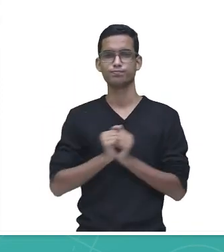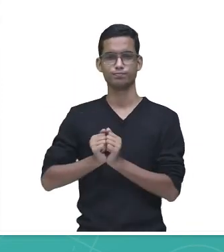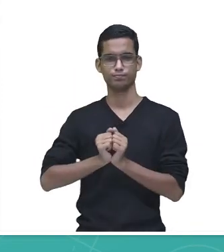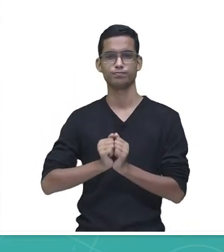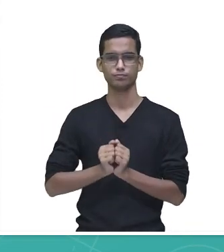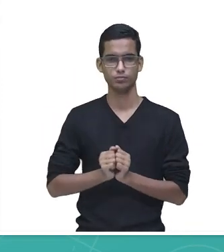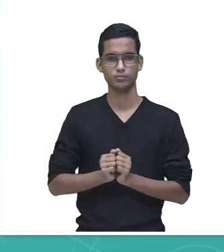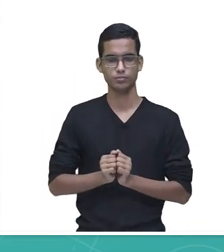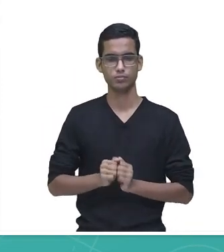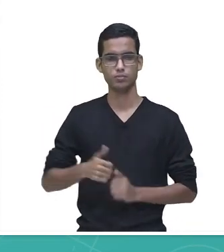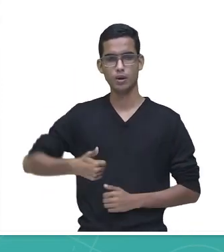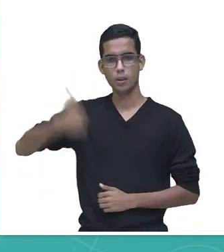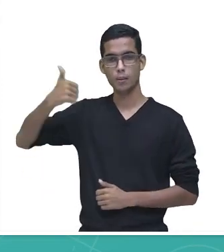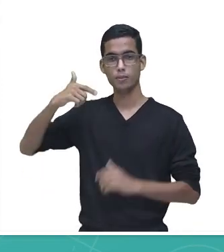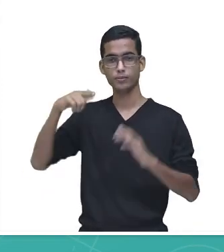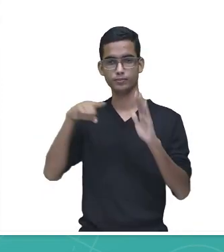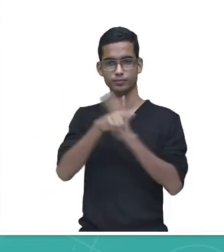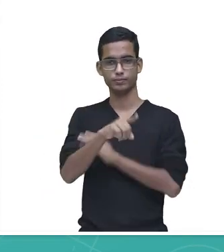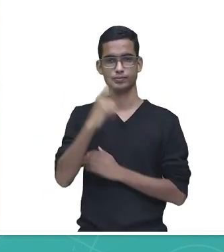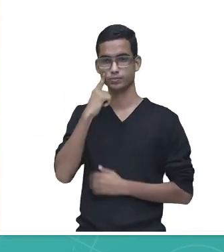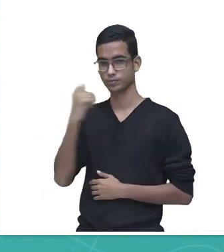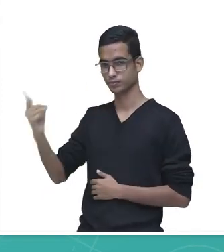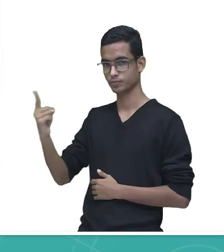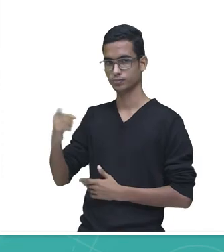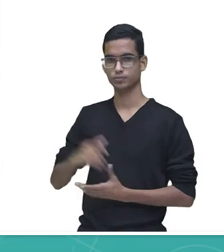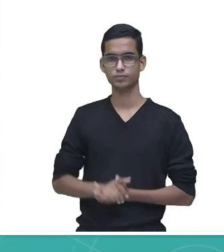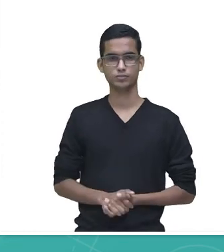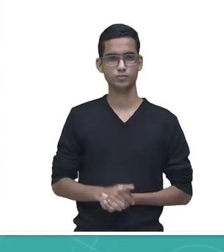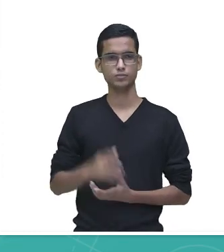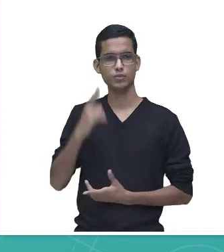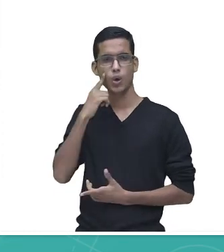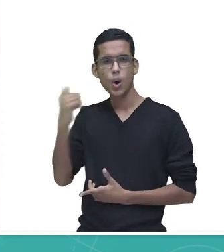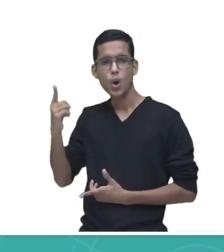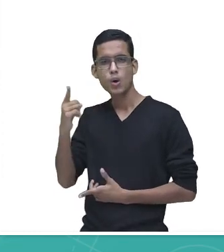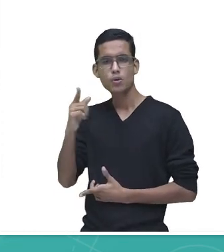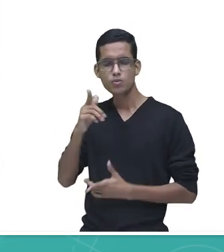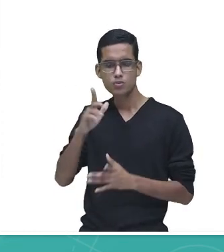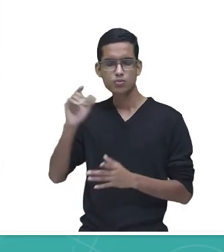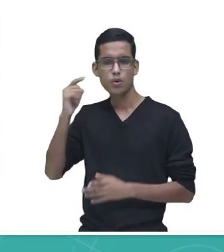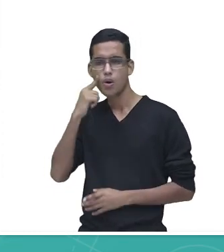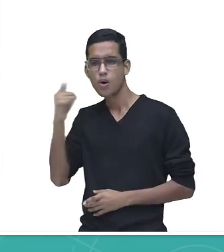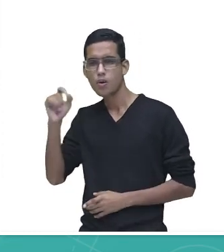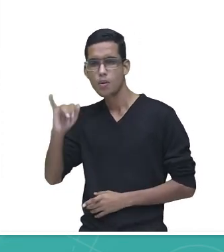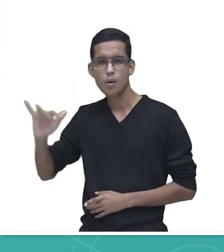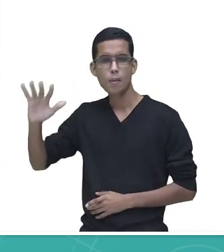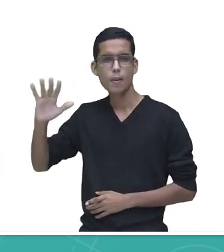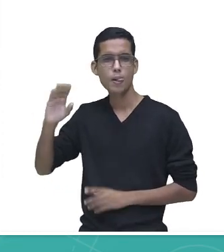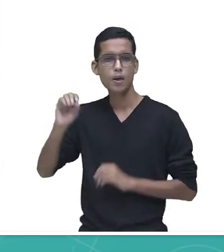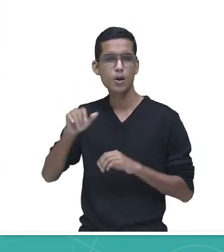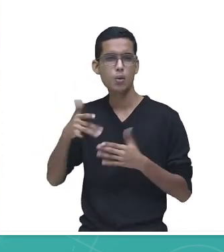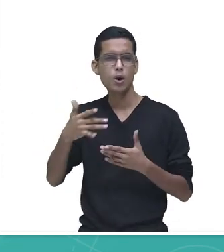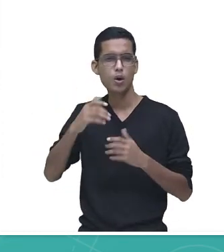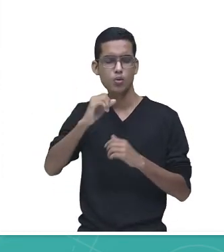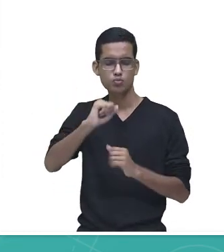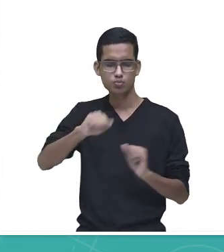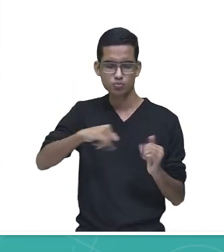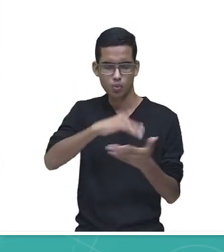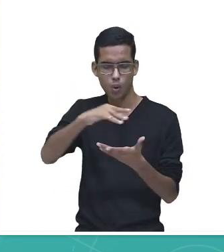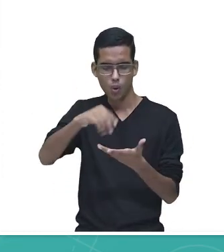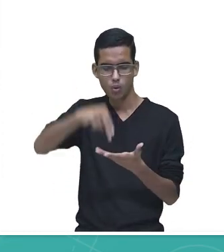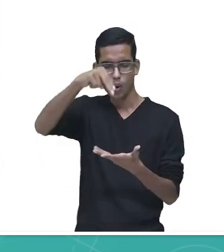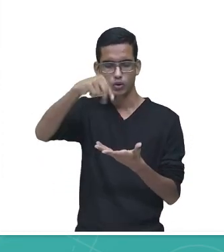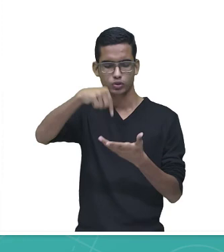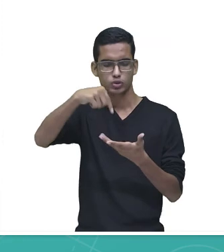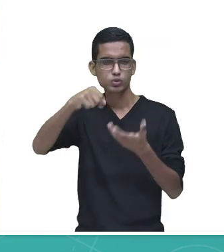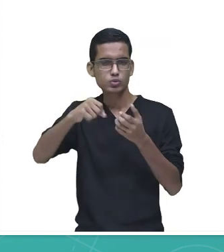no ar para vocês. Identifica no mapa o norte e sul geoeconômico o grupo a qual pertence os seguintes